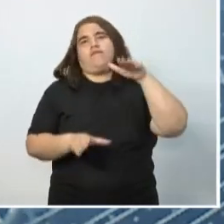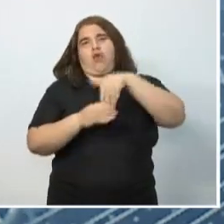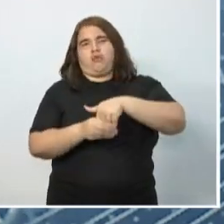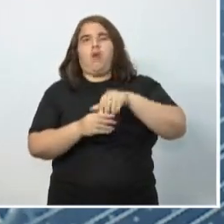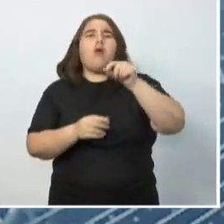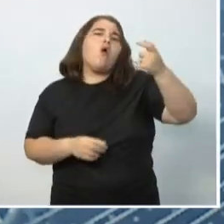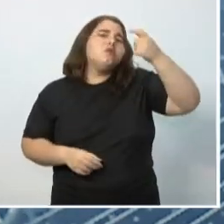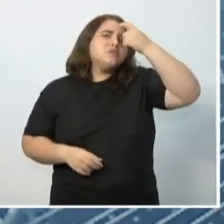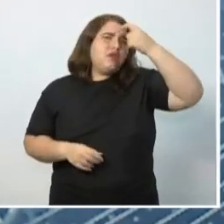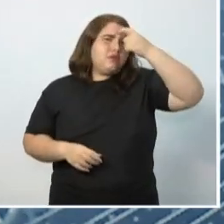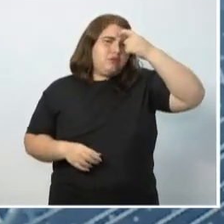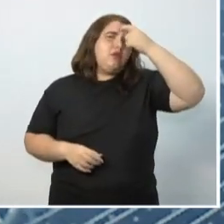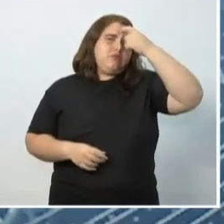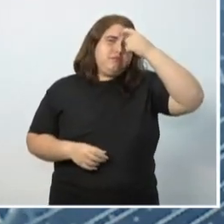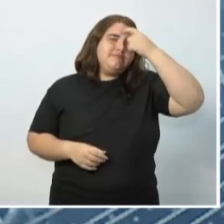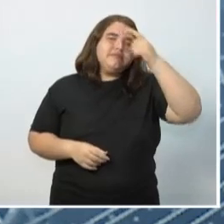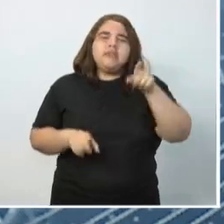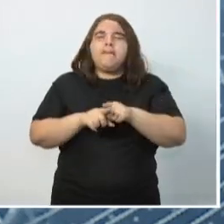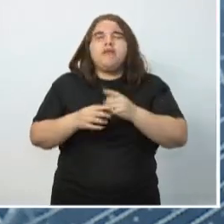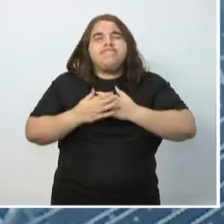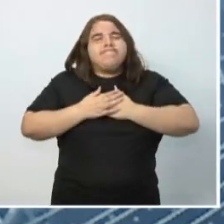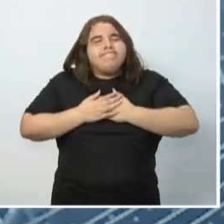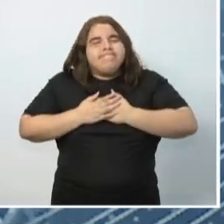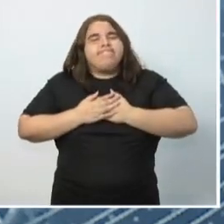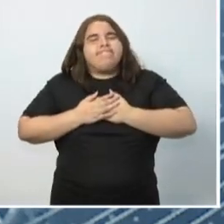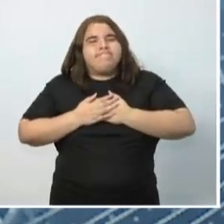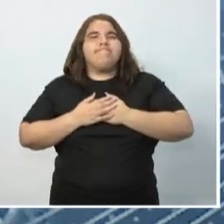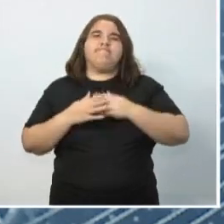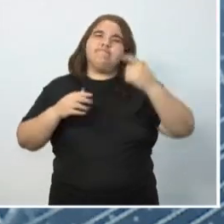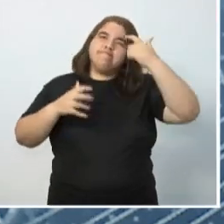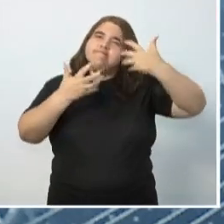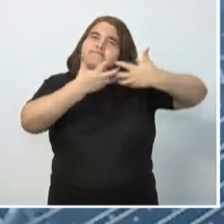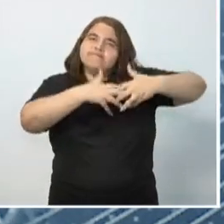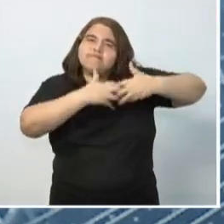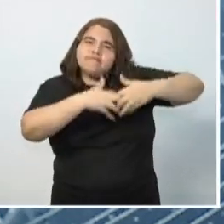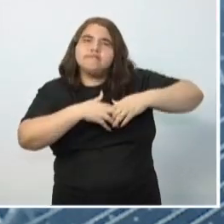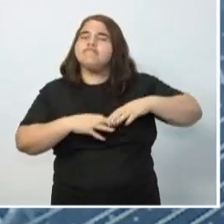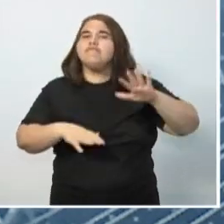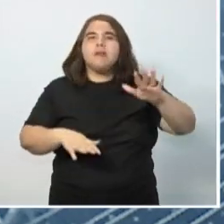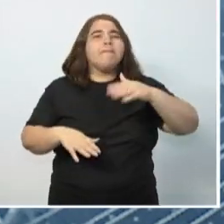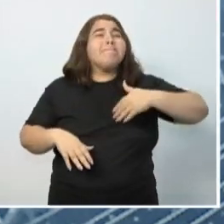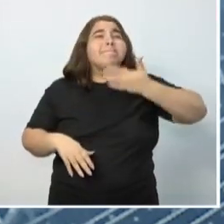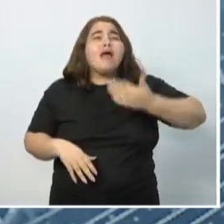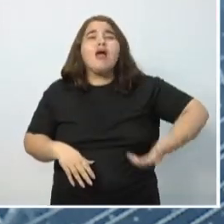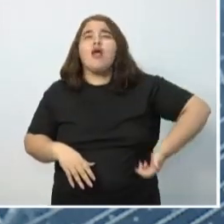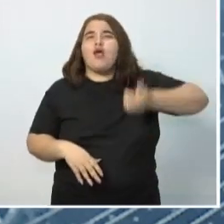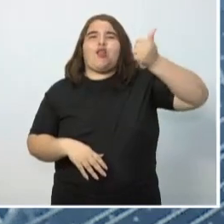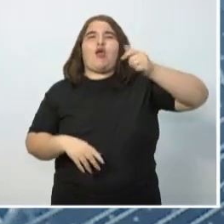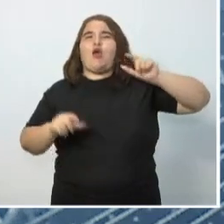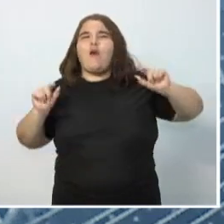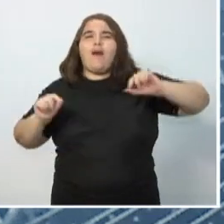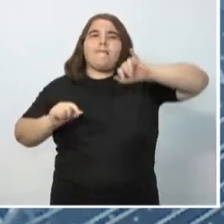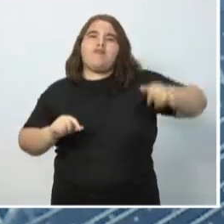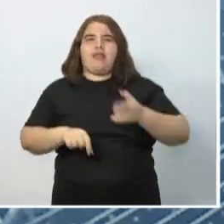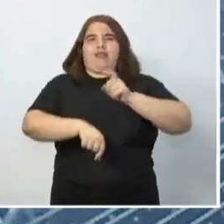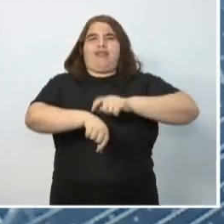consciência, mas também com o coração. Nada é mais poderoso do que uma ideia cujo tempo chegou. E chegou a hora